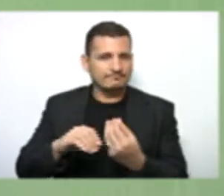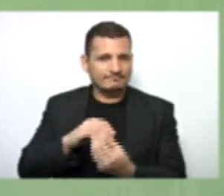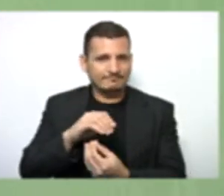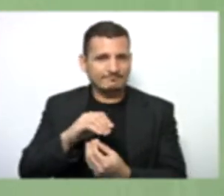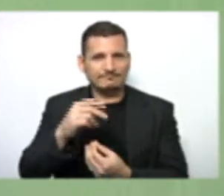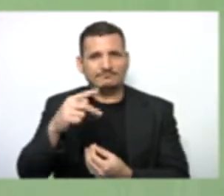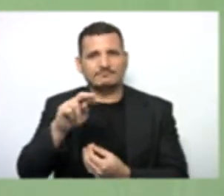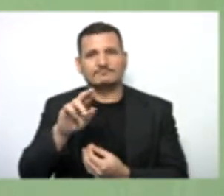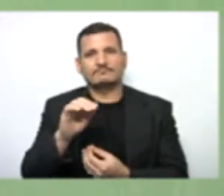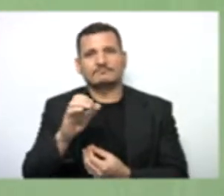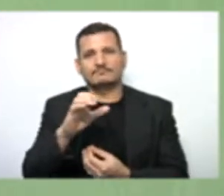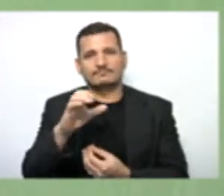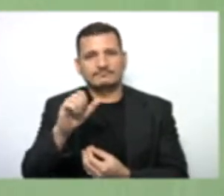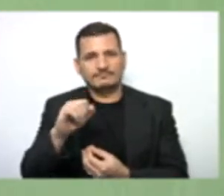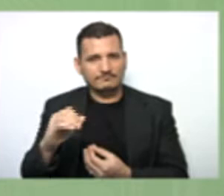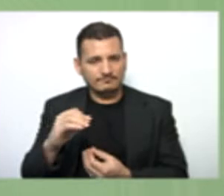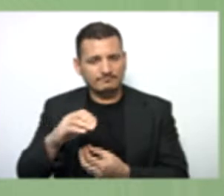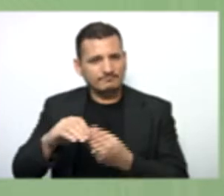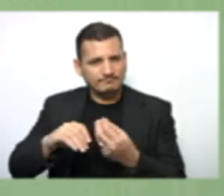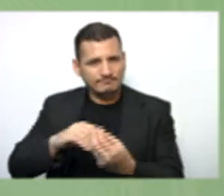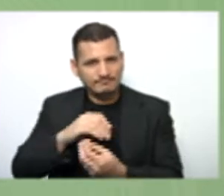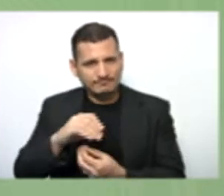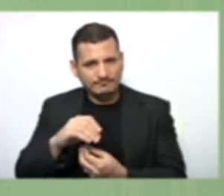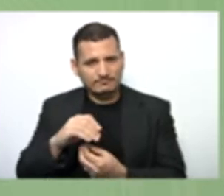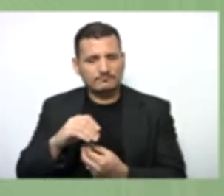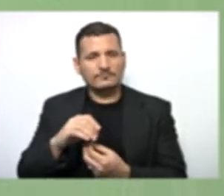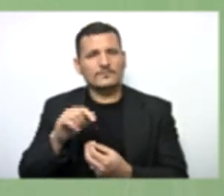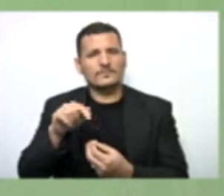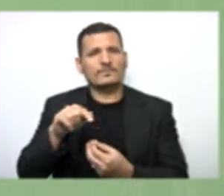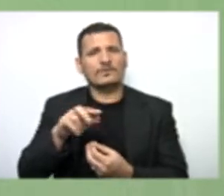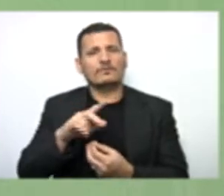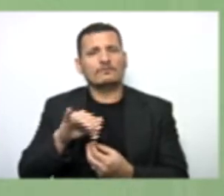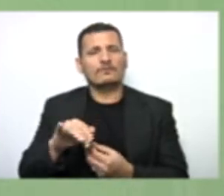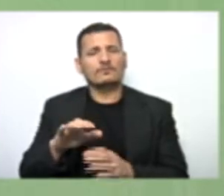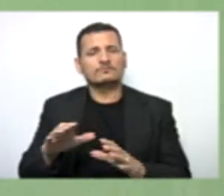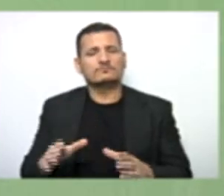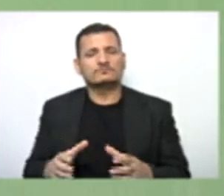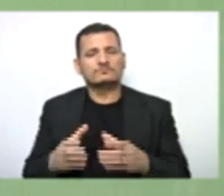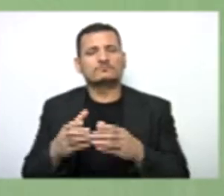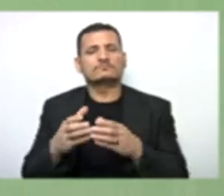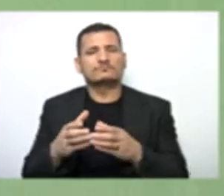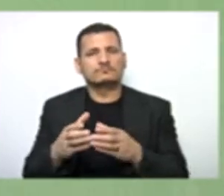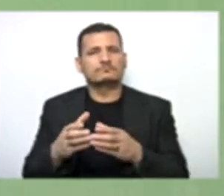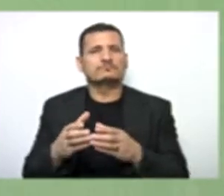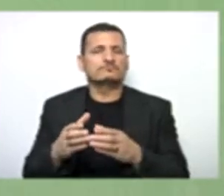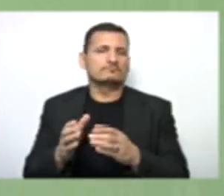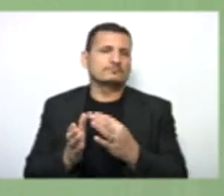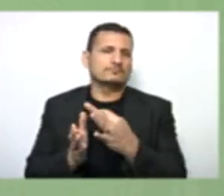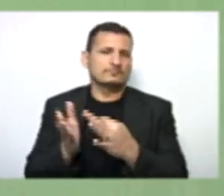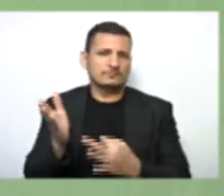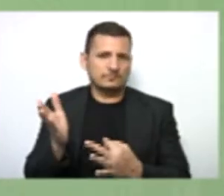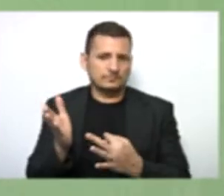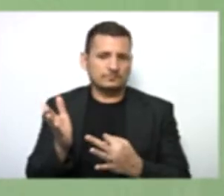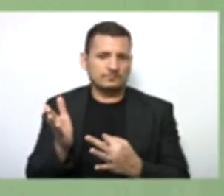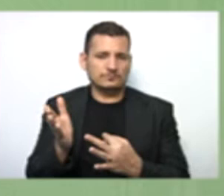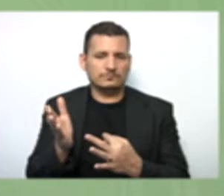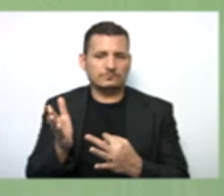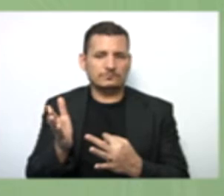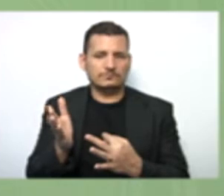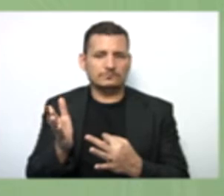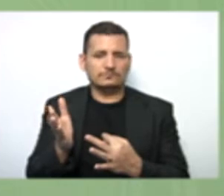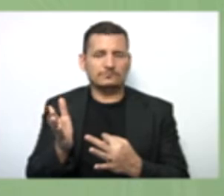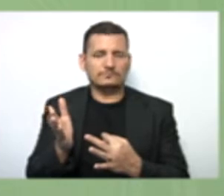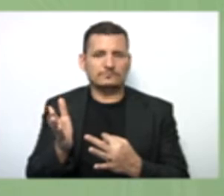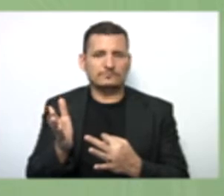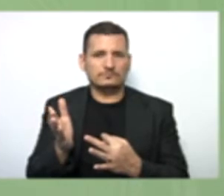mundo dos sistemas operacionais, ok? O processo vai ser um conjunto de textos, vamos dizer assim, com uma